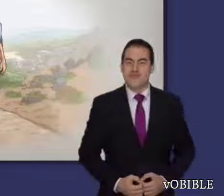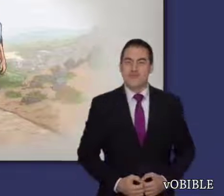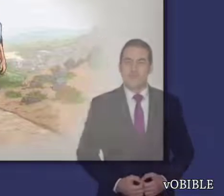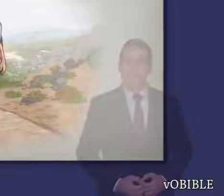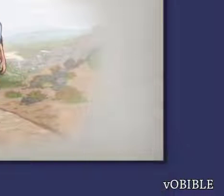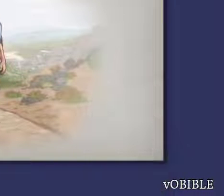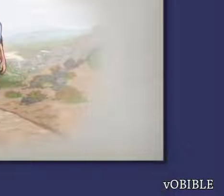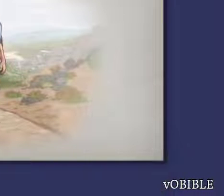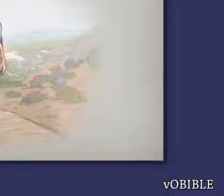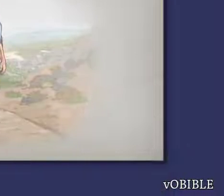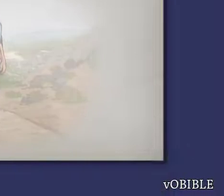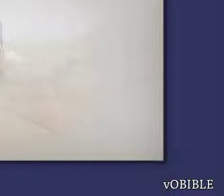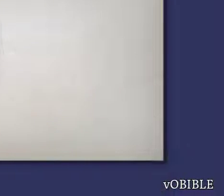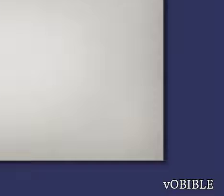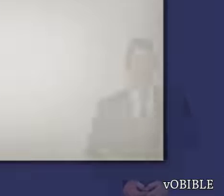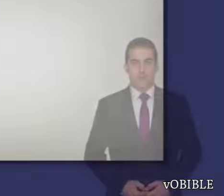irmãos.